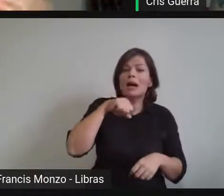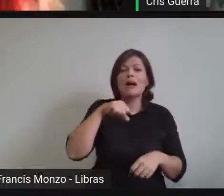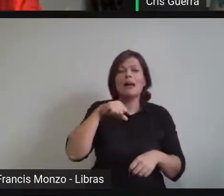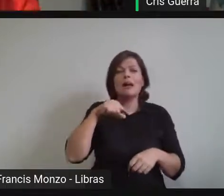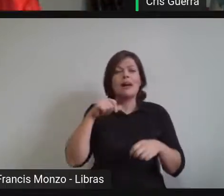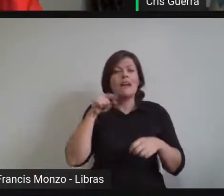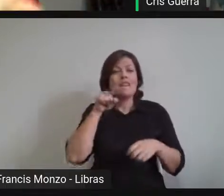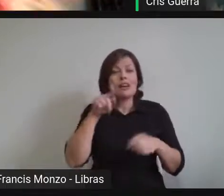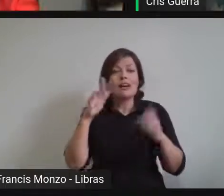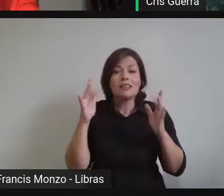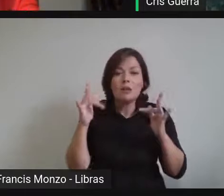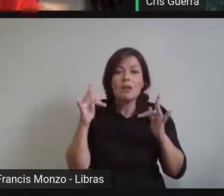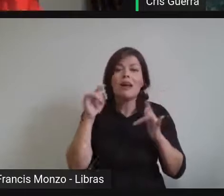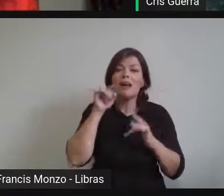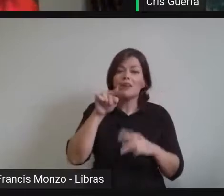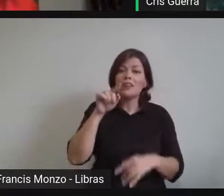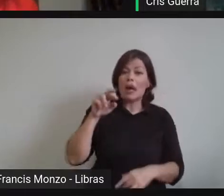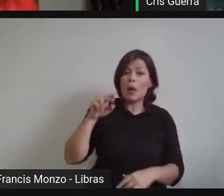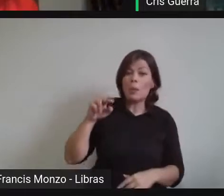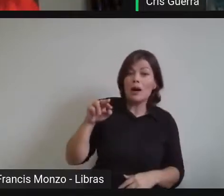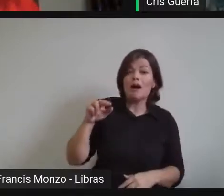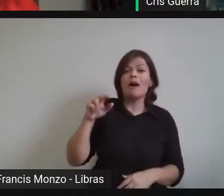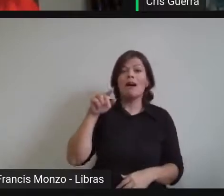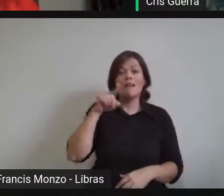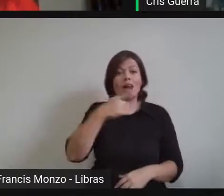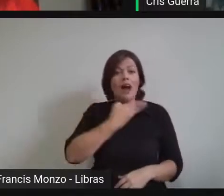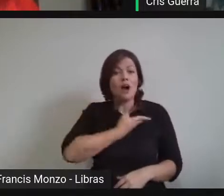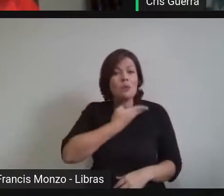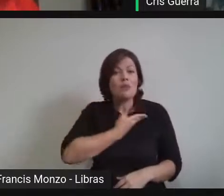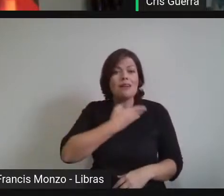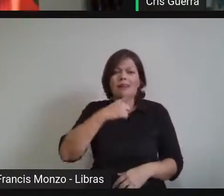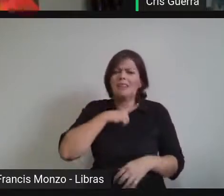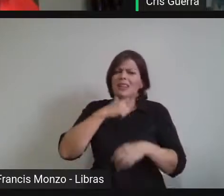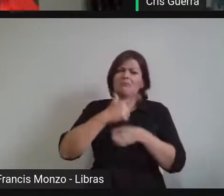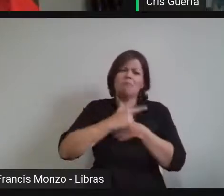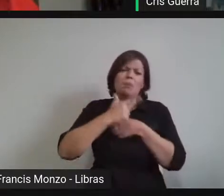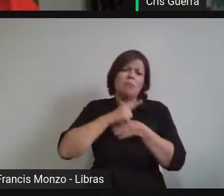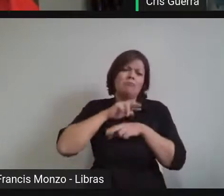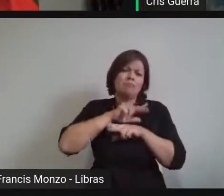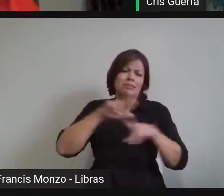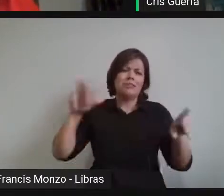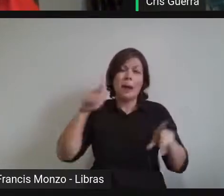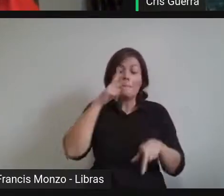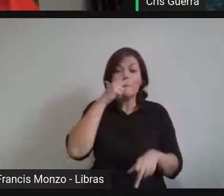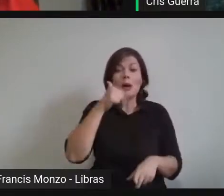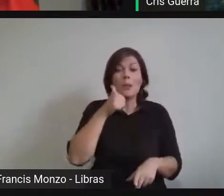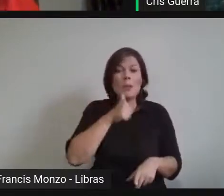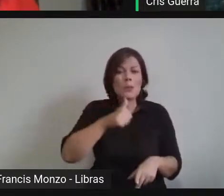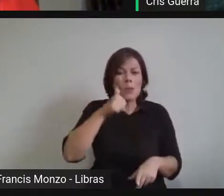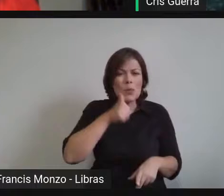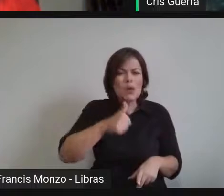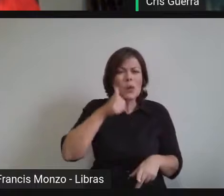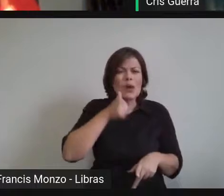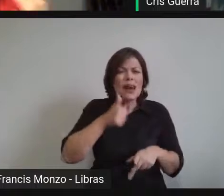é uma irmã, é uma amiga. Então, eu acho que a mulher, ela carrega uma culpa